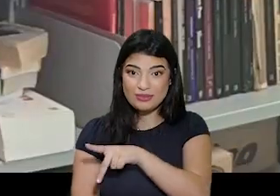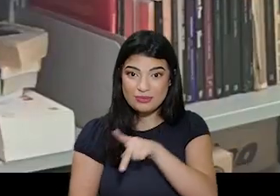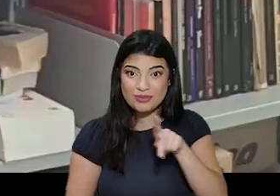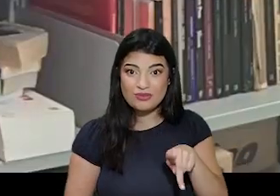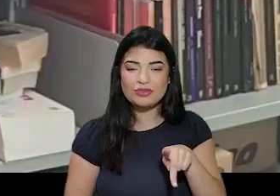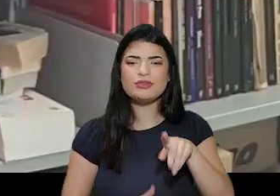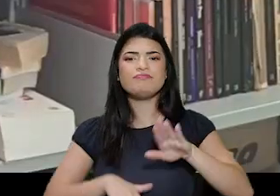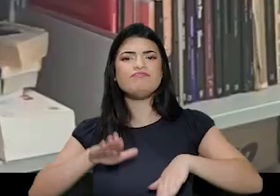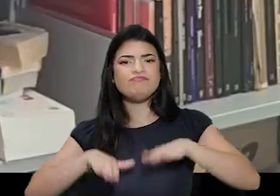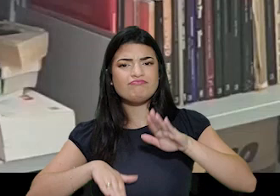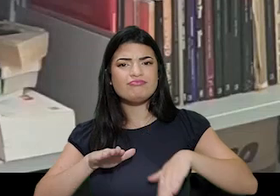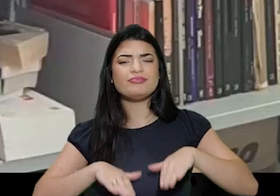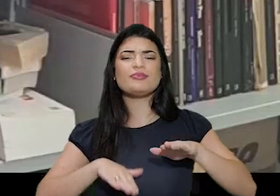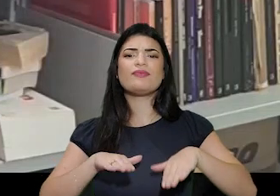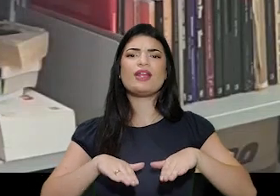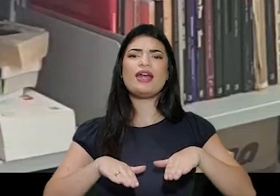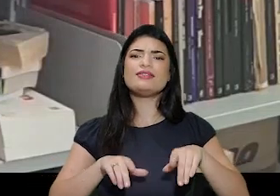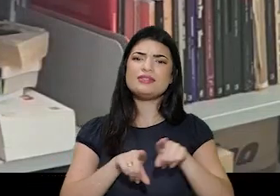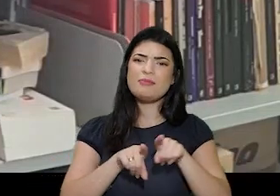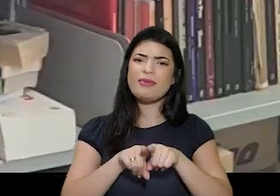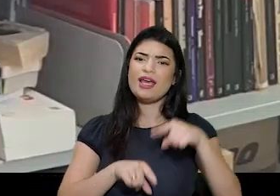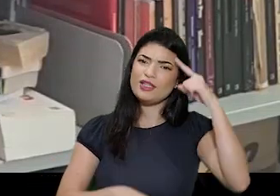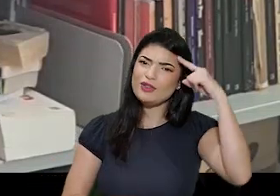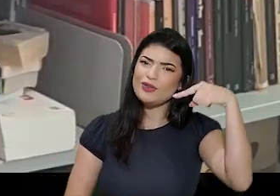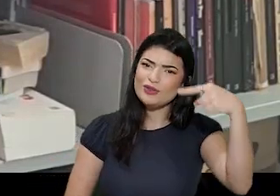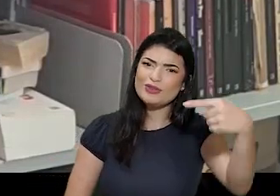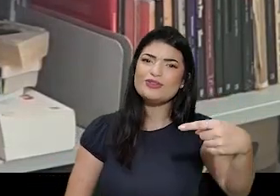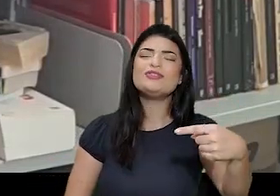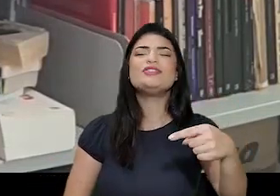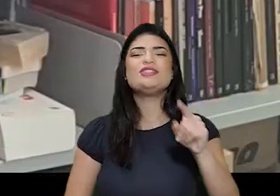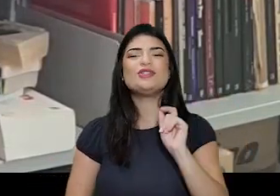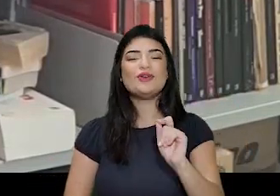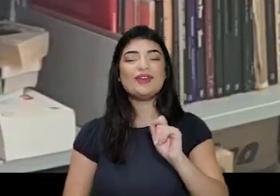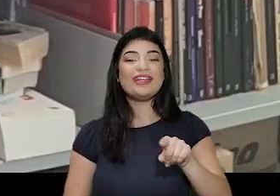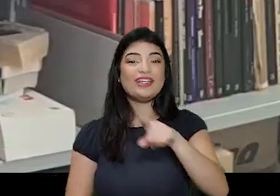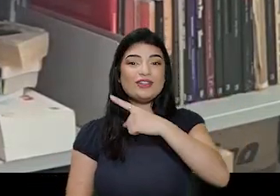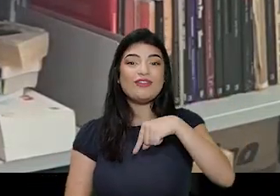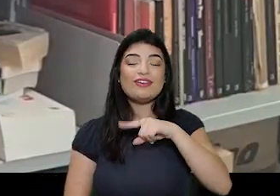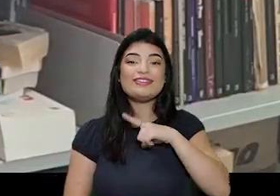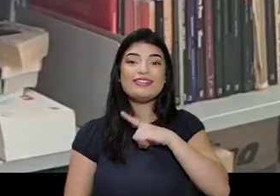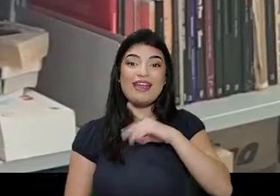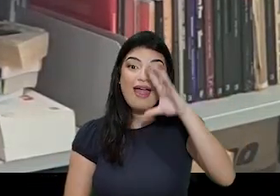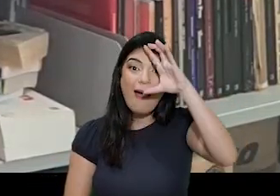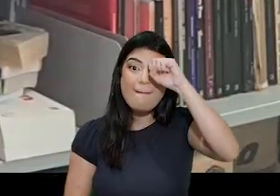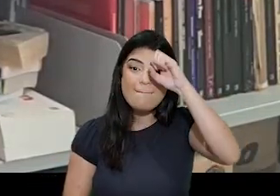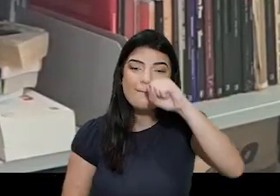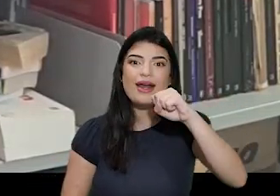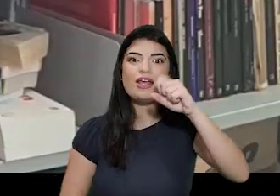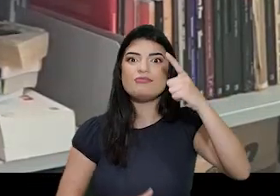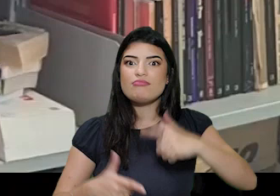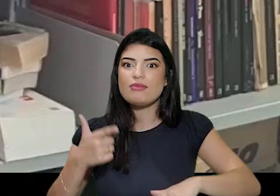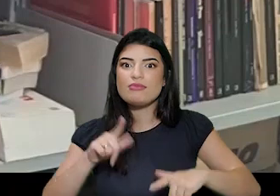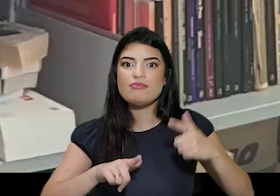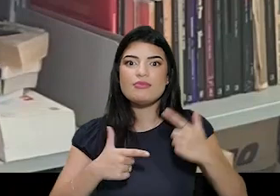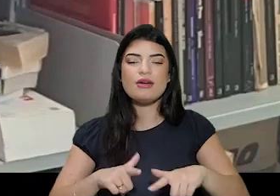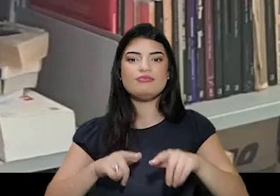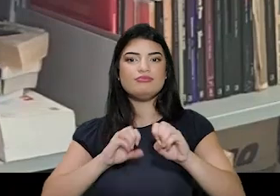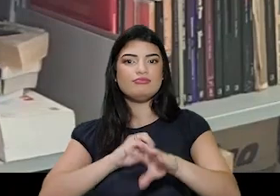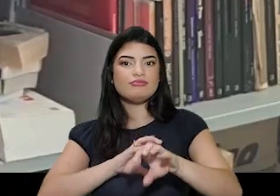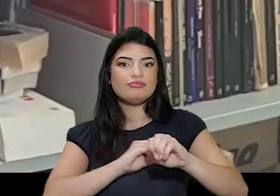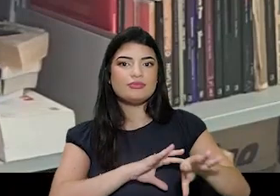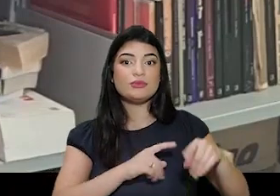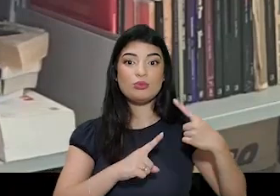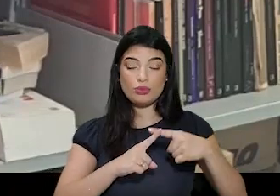Nós, professores, às vezes e todos os dias praticamente, a gente aprende muito mais do que